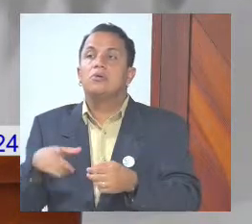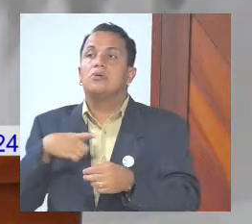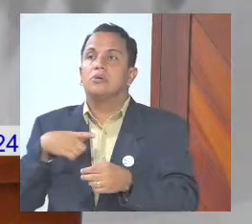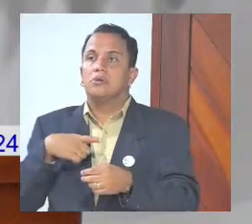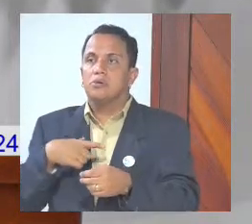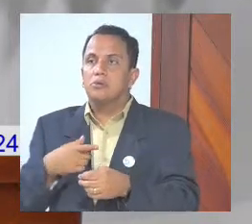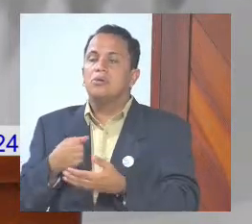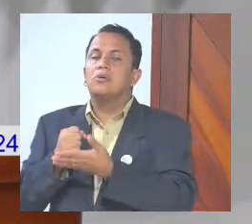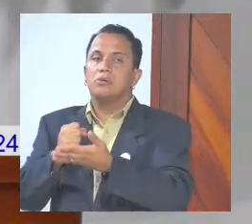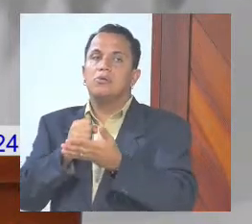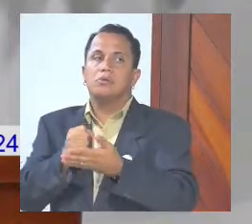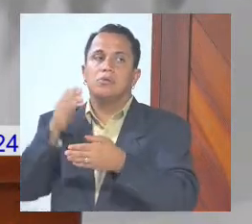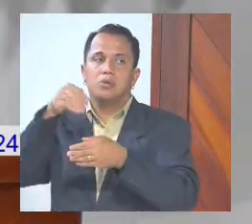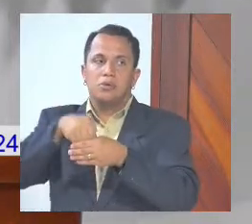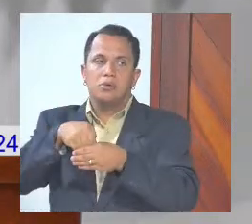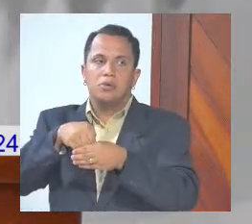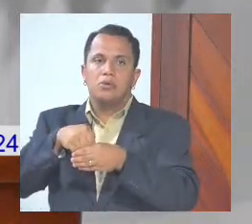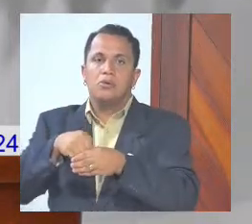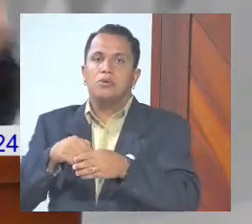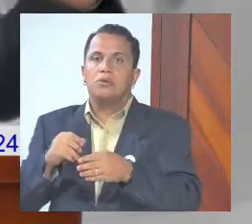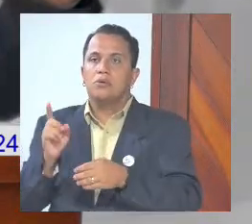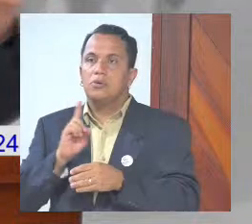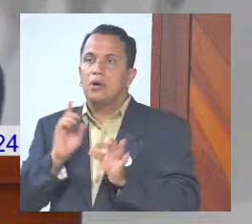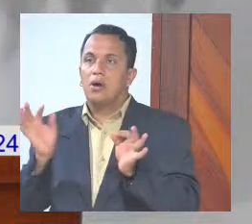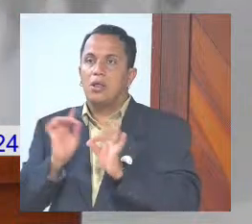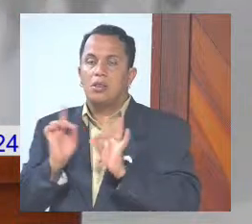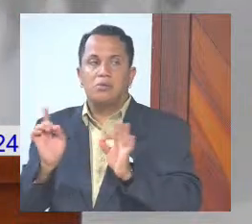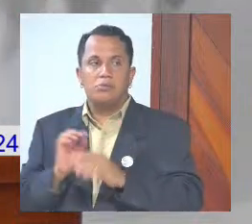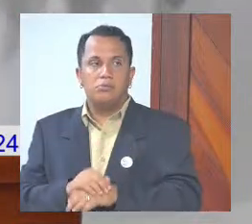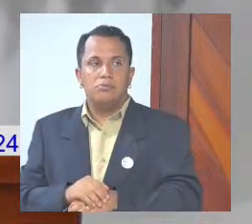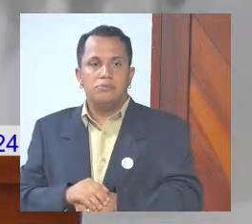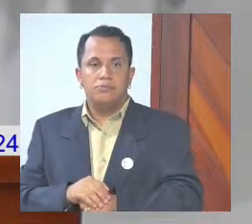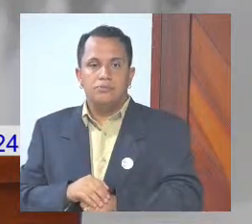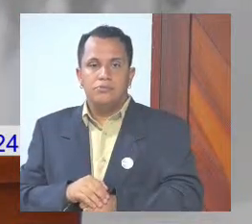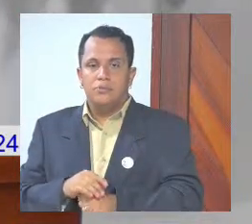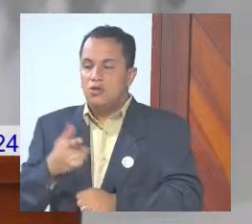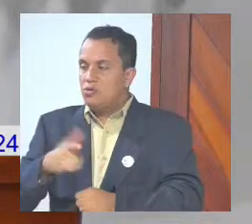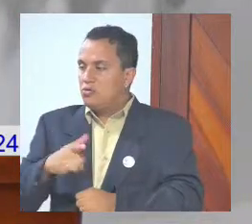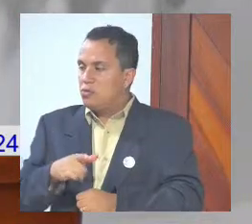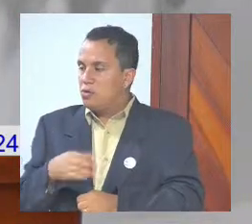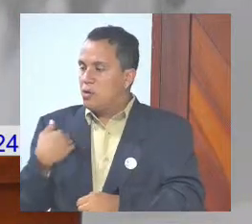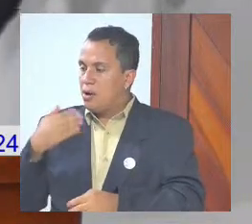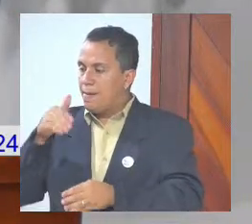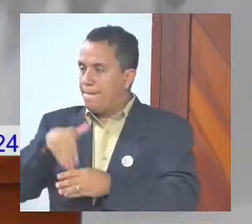meu apoio, teve meu voto. E se não fosse de interesse público, não tinha